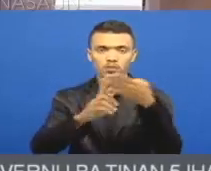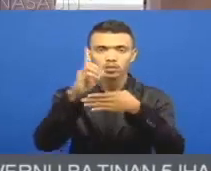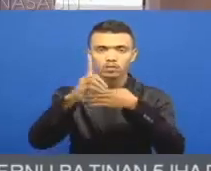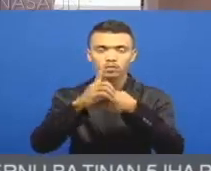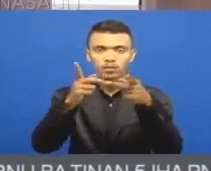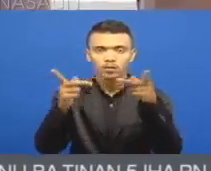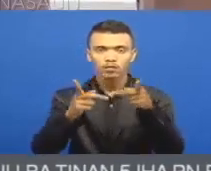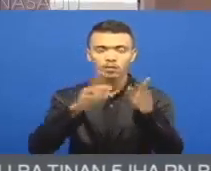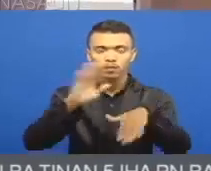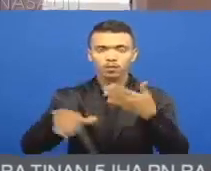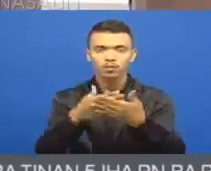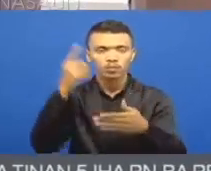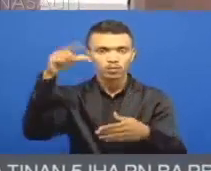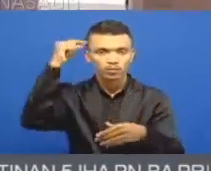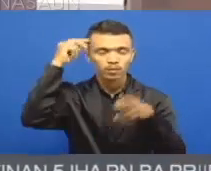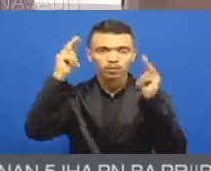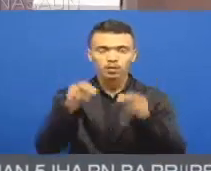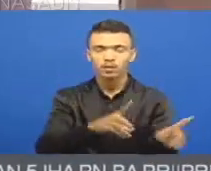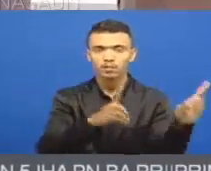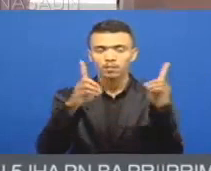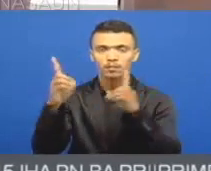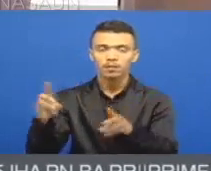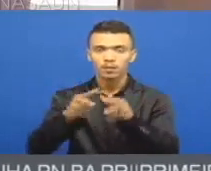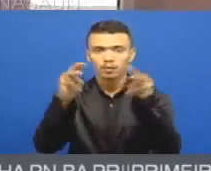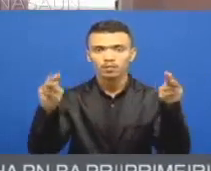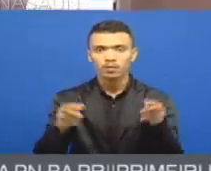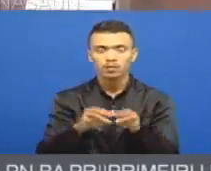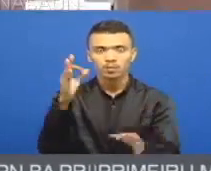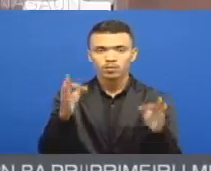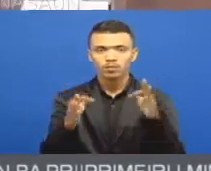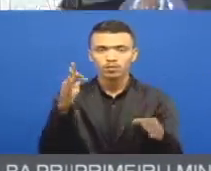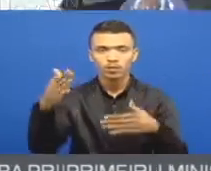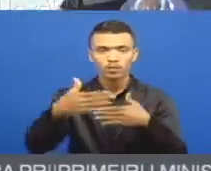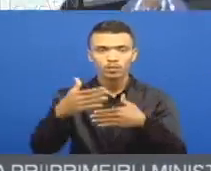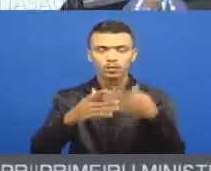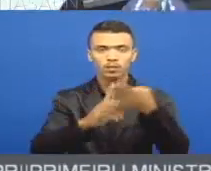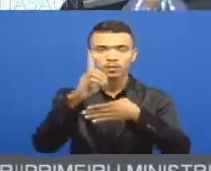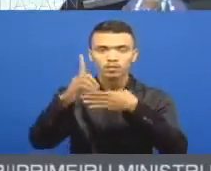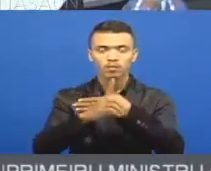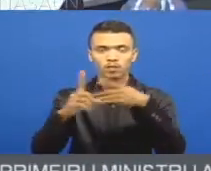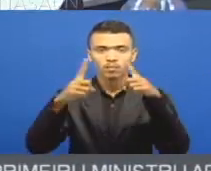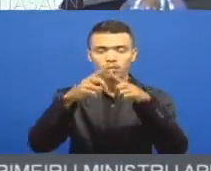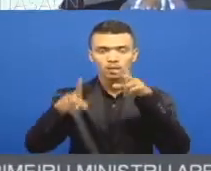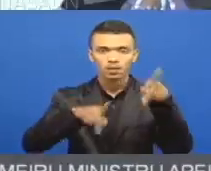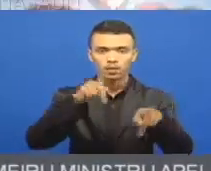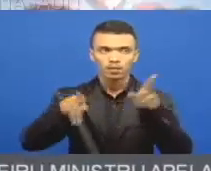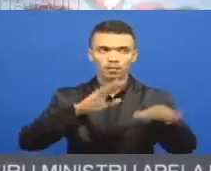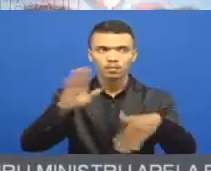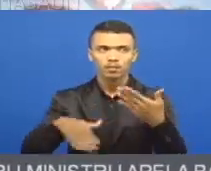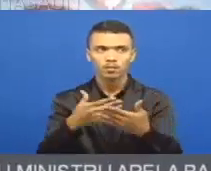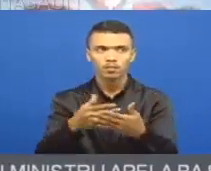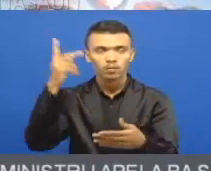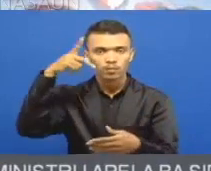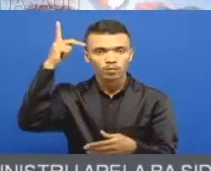roto, governo tem que implementar programa de descentralização municipal no nebele Hakbesik de desenvolvimento ba povo tomar. Política de